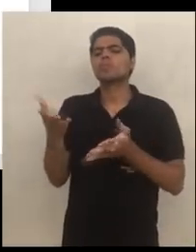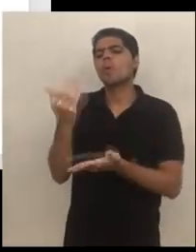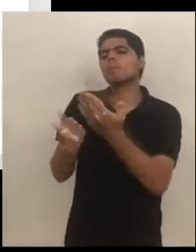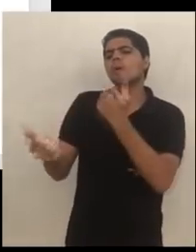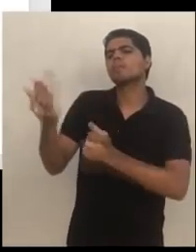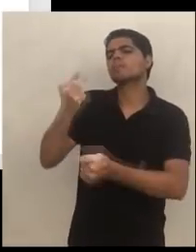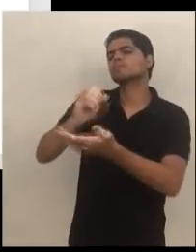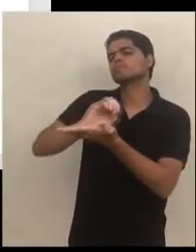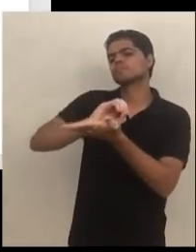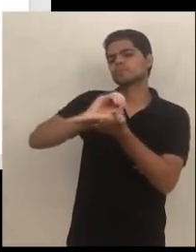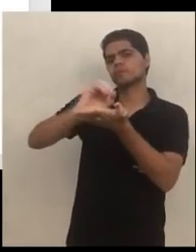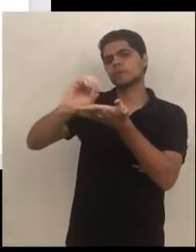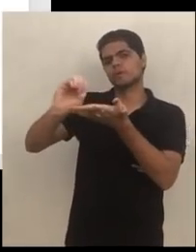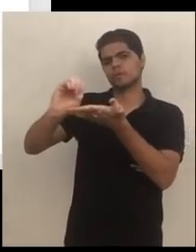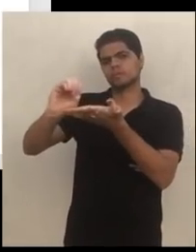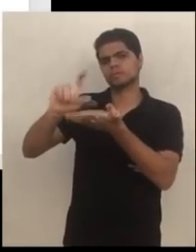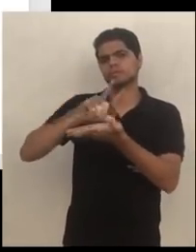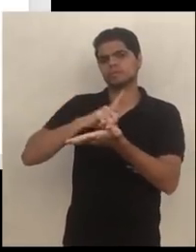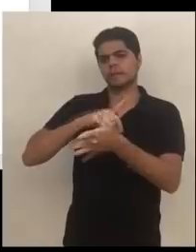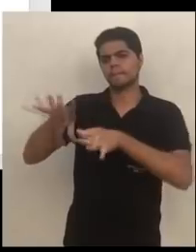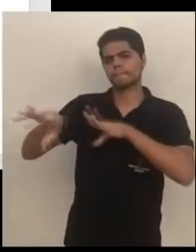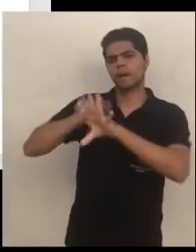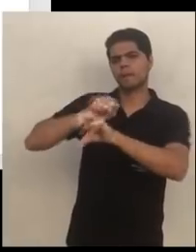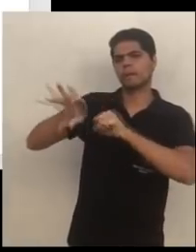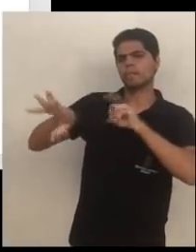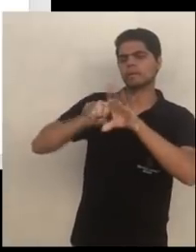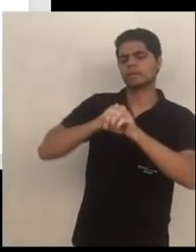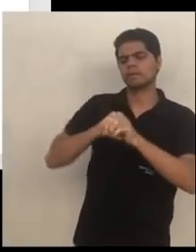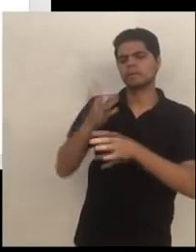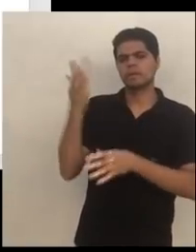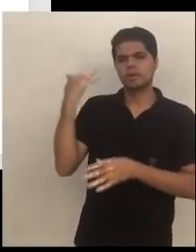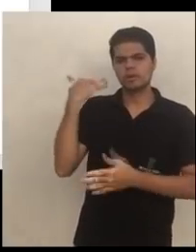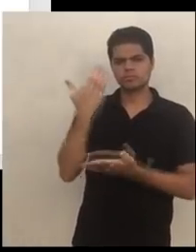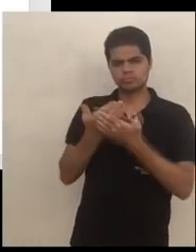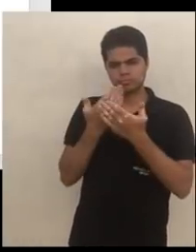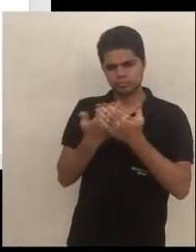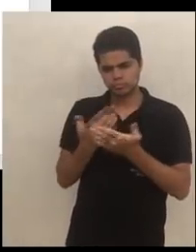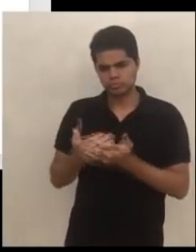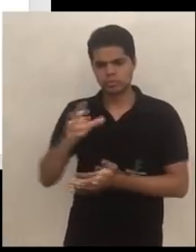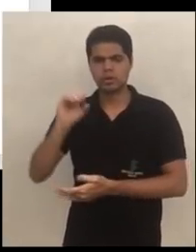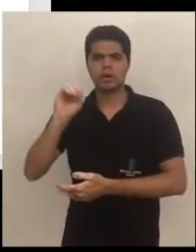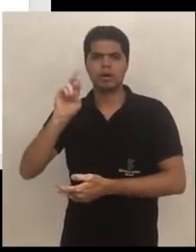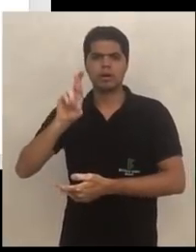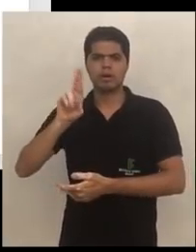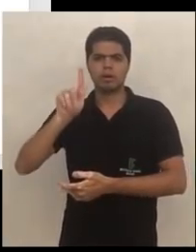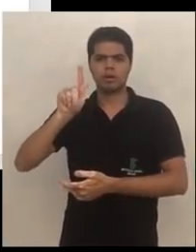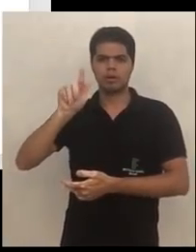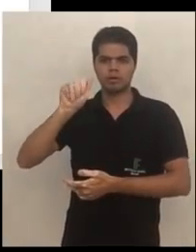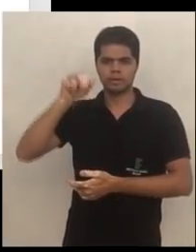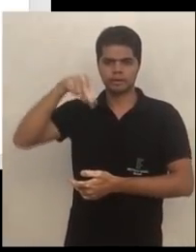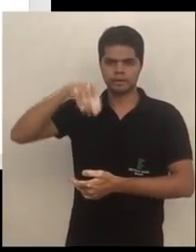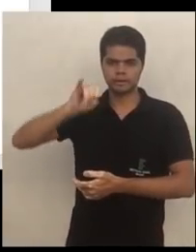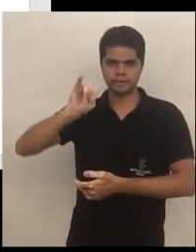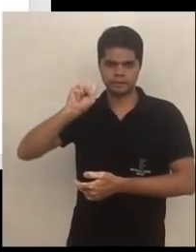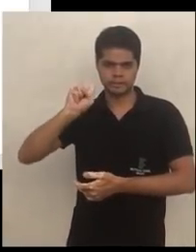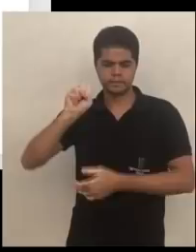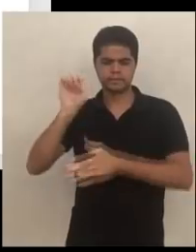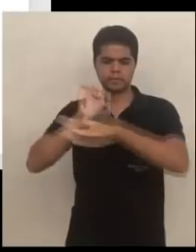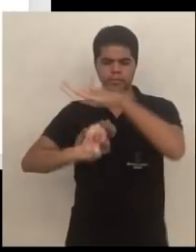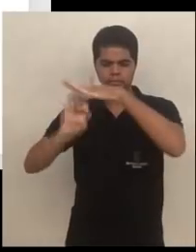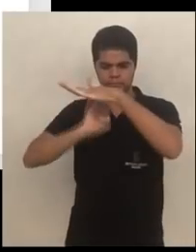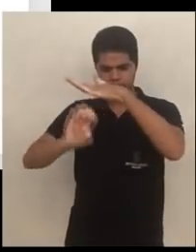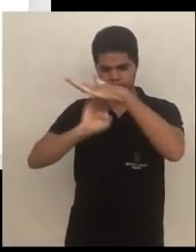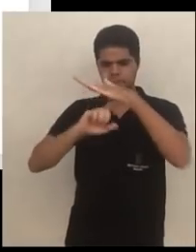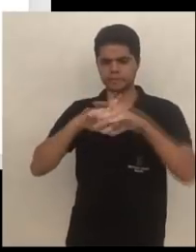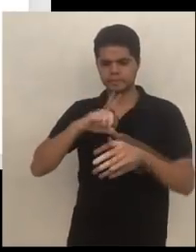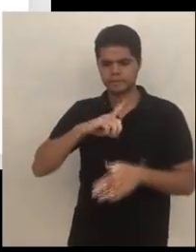que eu estudei um pouco, da Organis, uma instituição que tem dado uma contribuição significativa aí